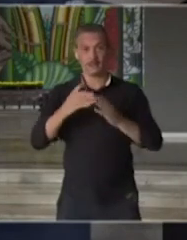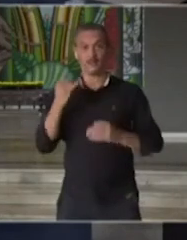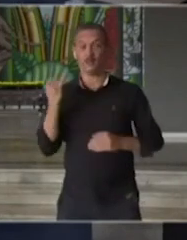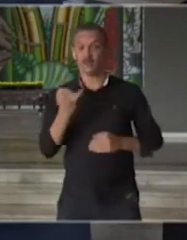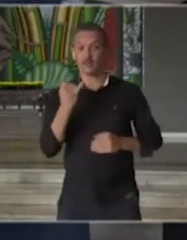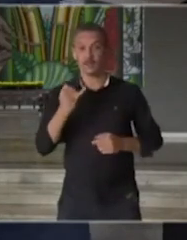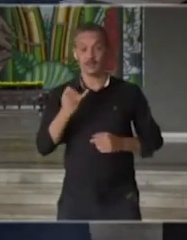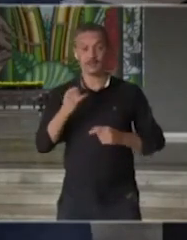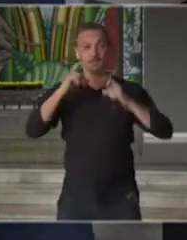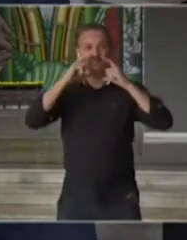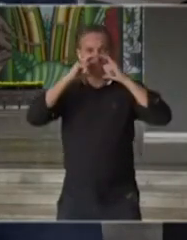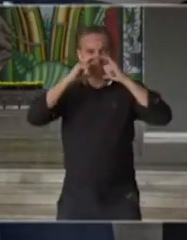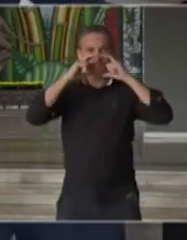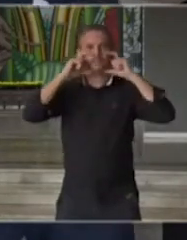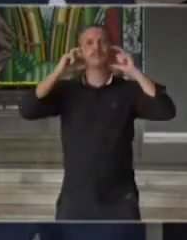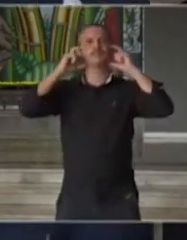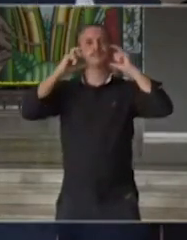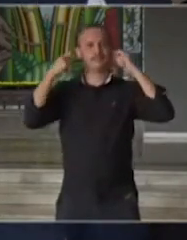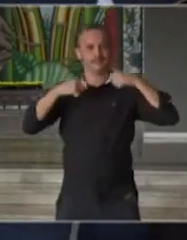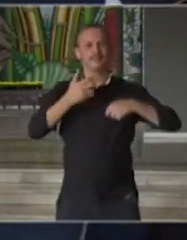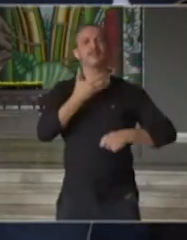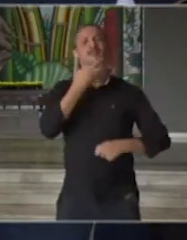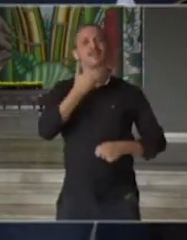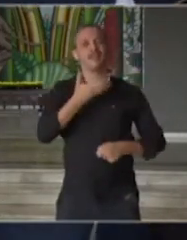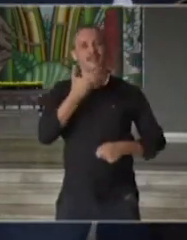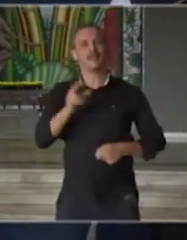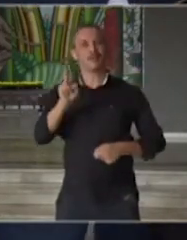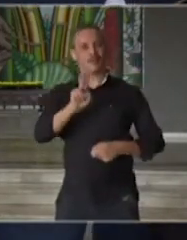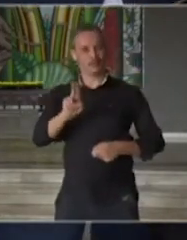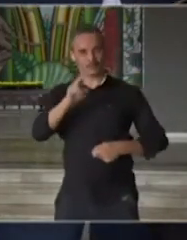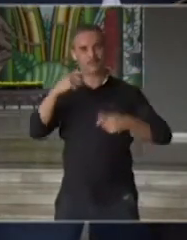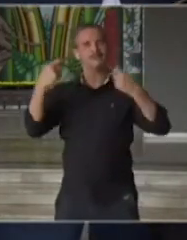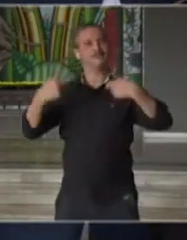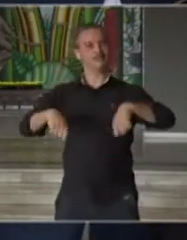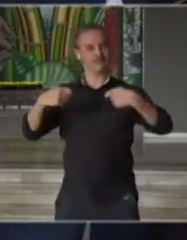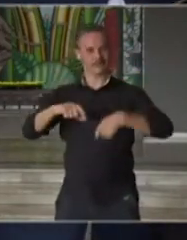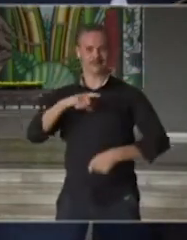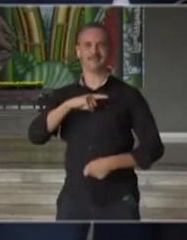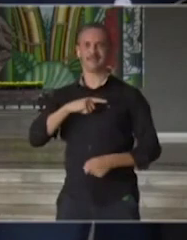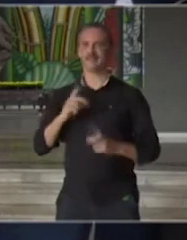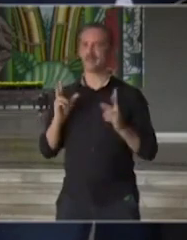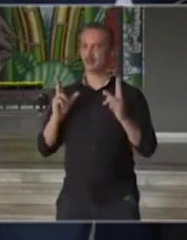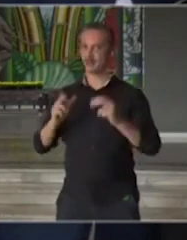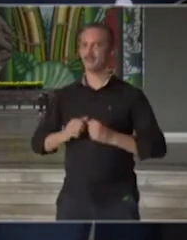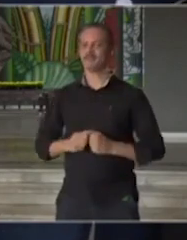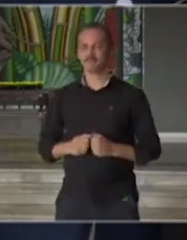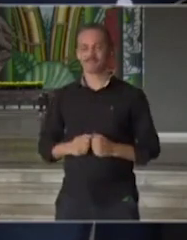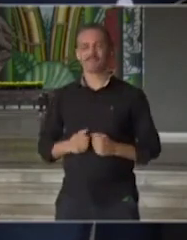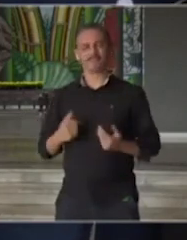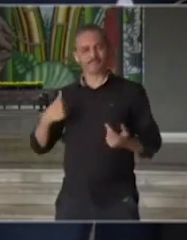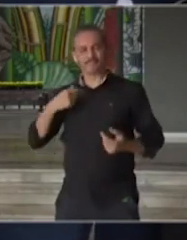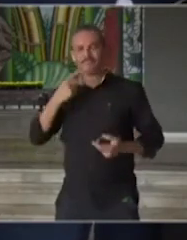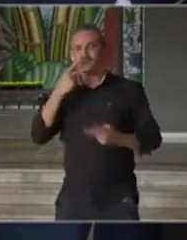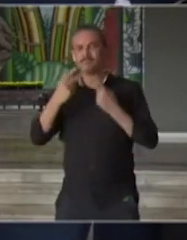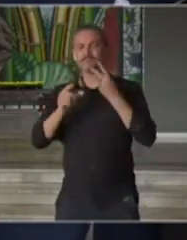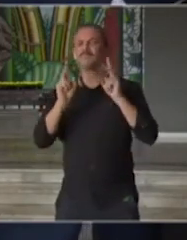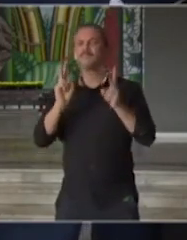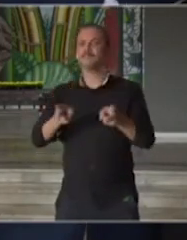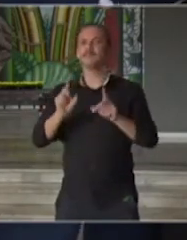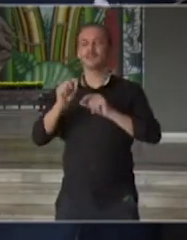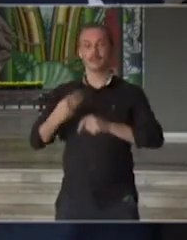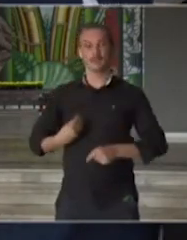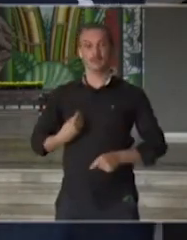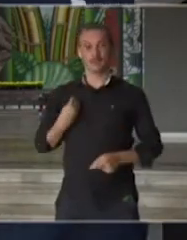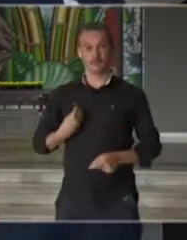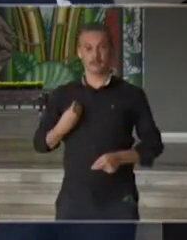ao dia 30 de março. O novo plano aumenta medidas restritivas em 14 atividades, fazendo com que mais